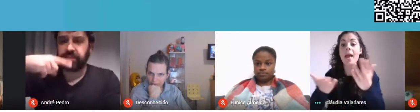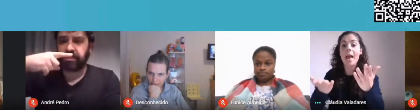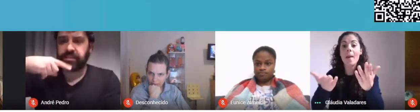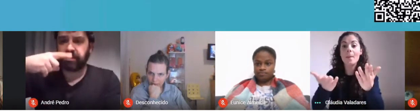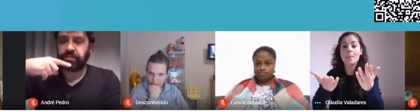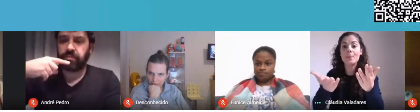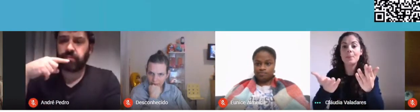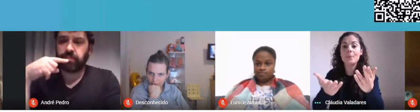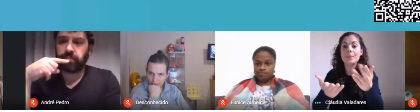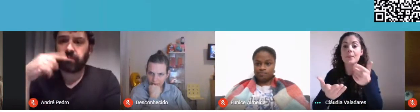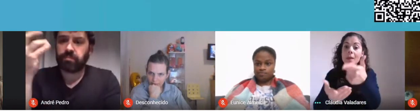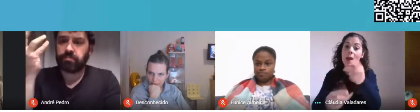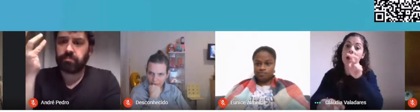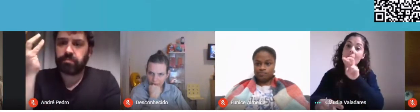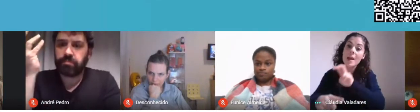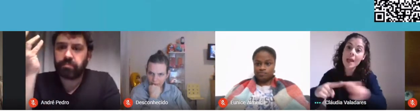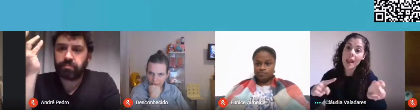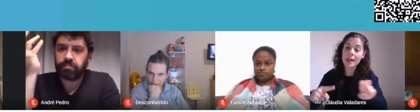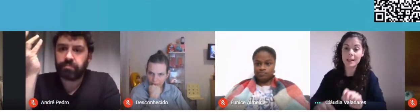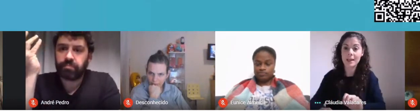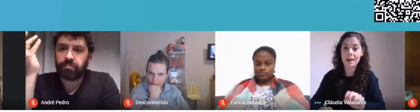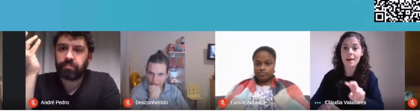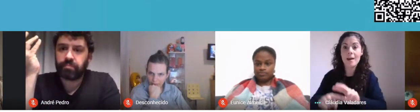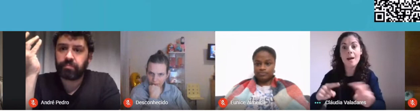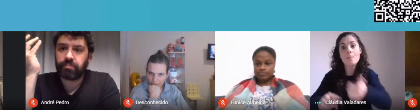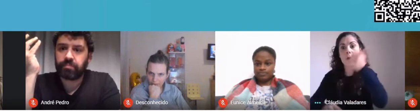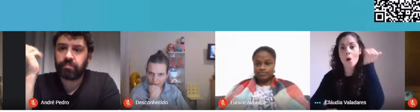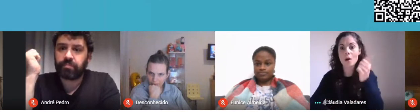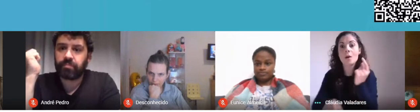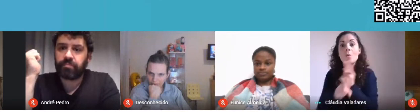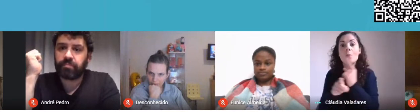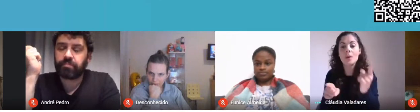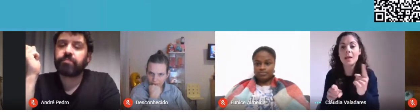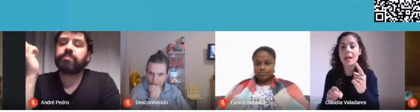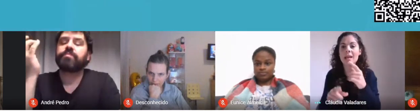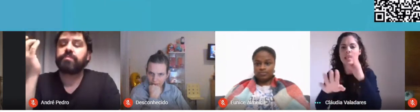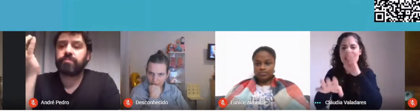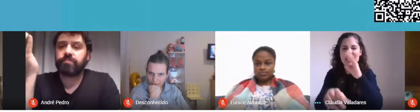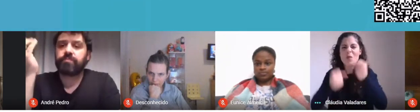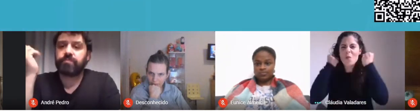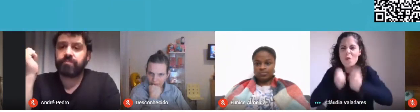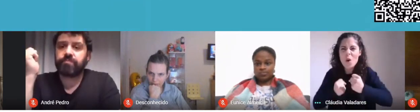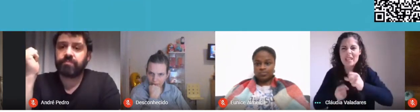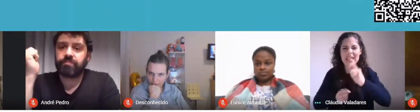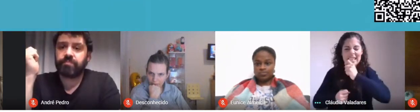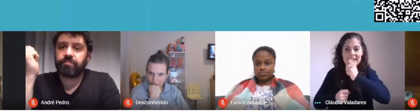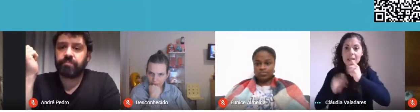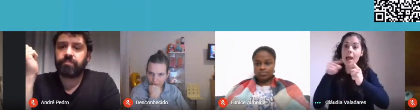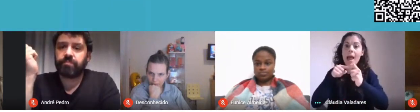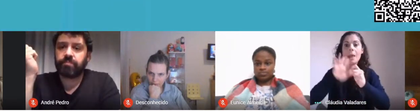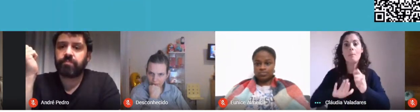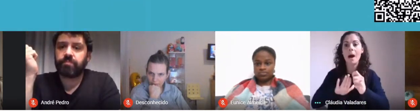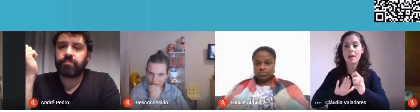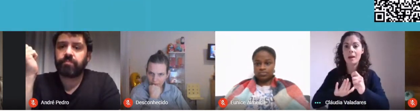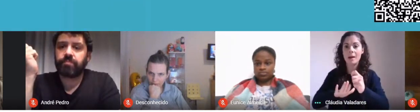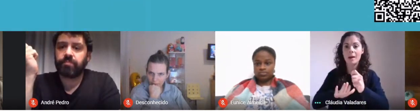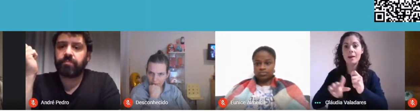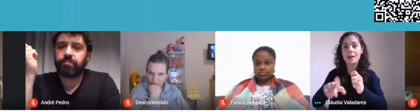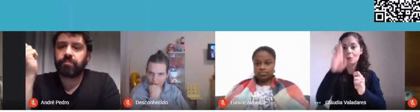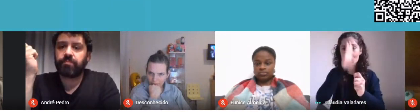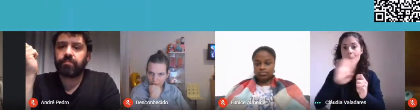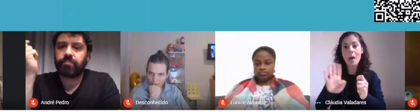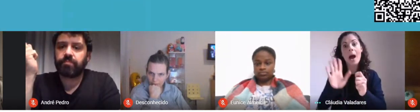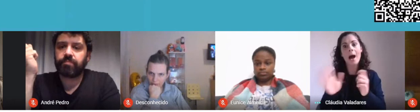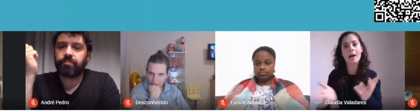É, por exemplo, utilizar a escova elétrica, porque tem um sensor de pressão. Quando escova com demasiada força, ela liga uma